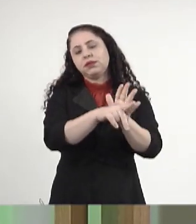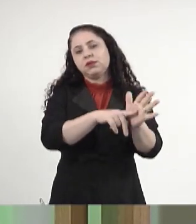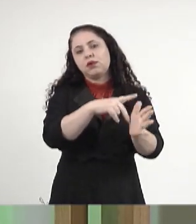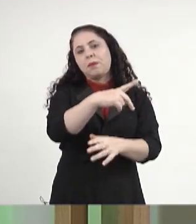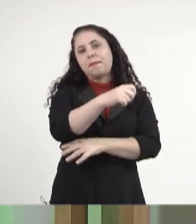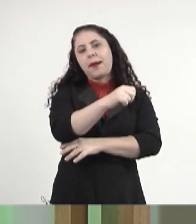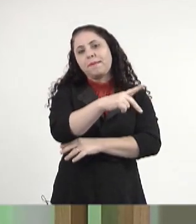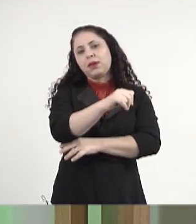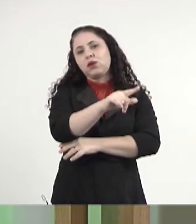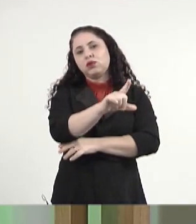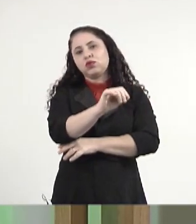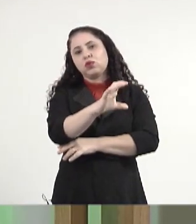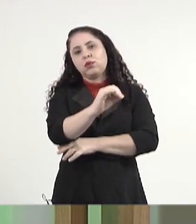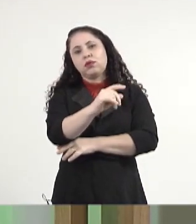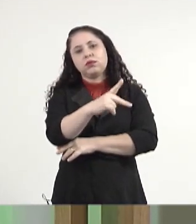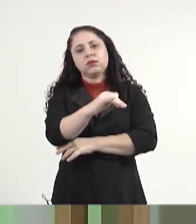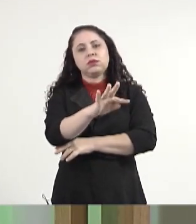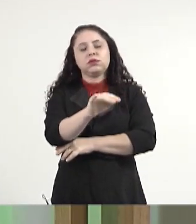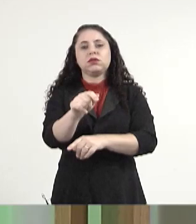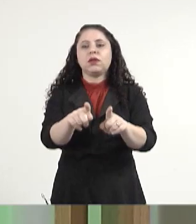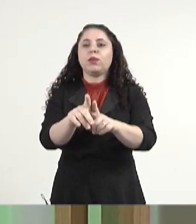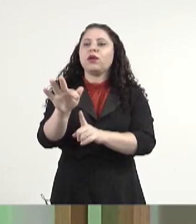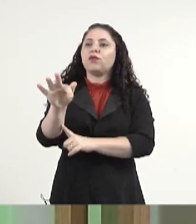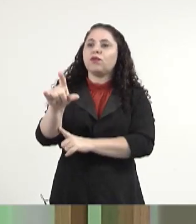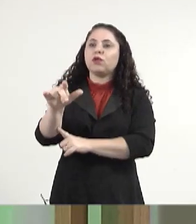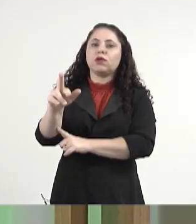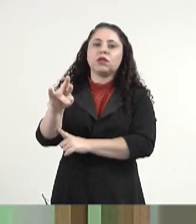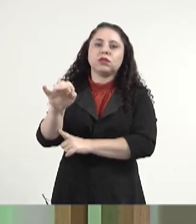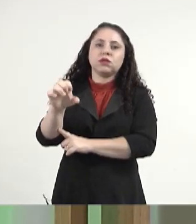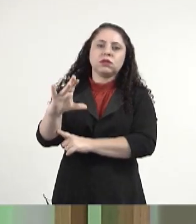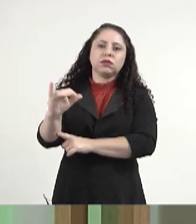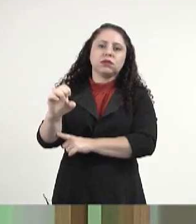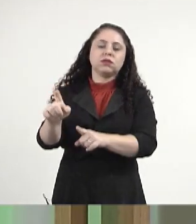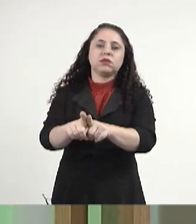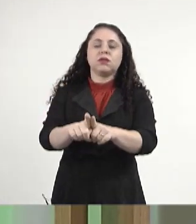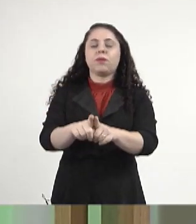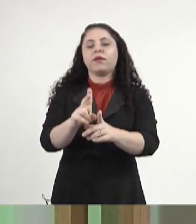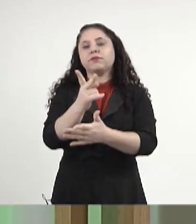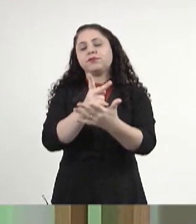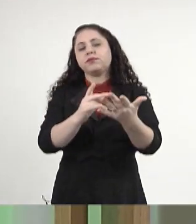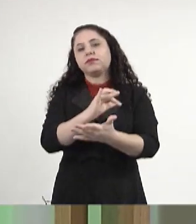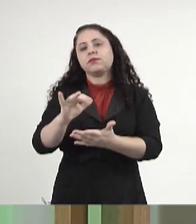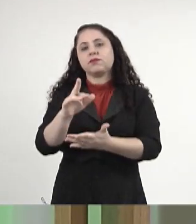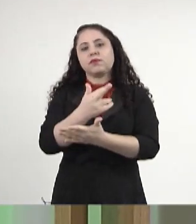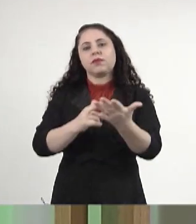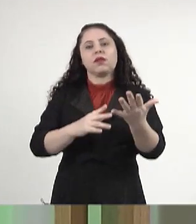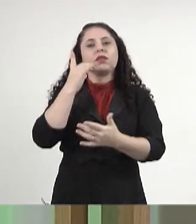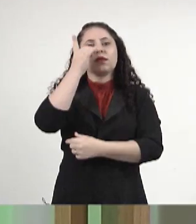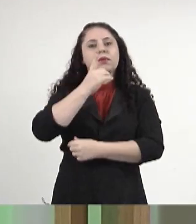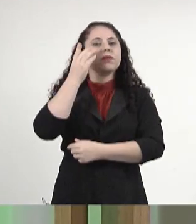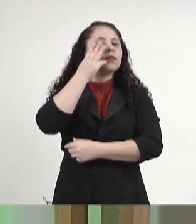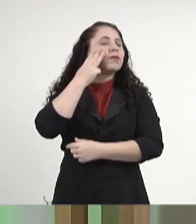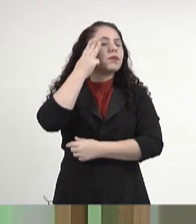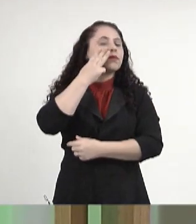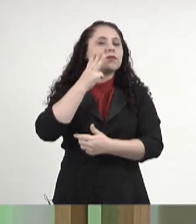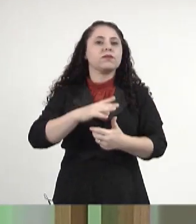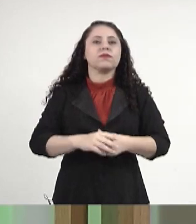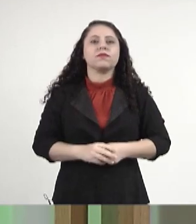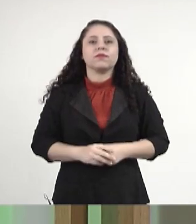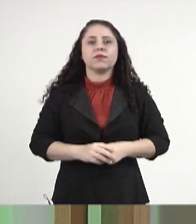peritos papiloscopistas. Essa matéria recebeu parecer favorável no âmbito da CCJR e a relatora foi a deputada Mara Caseiro.